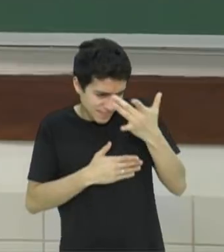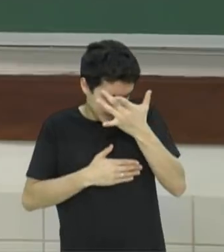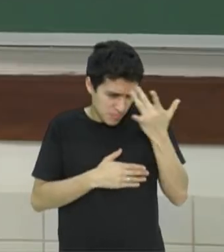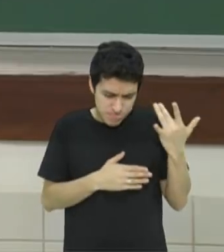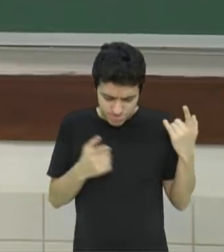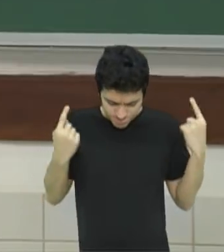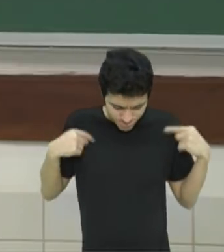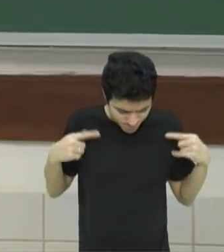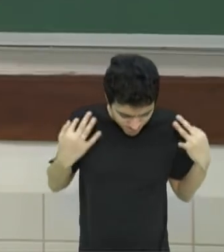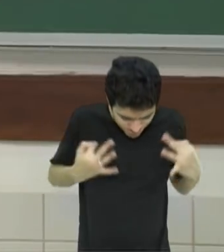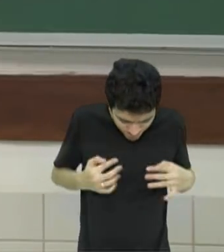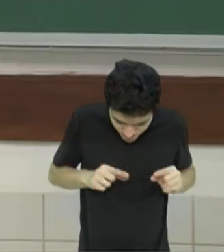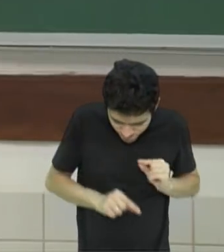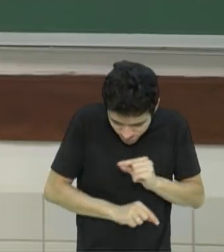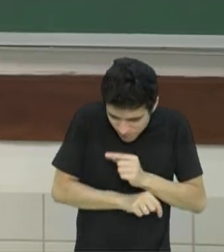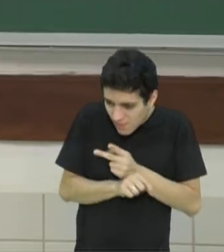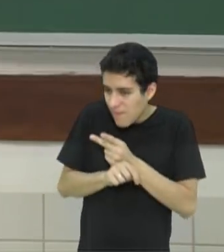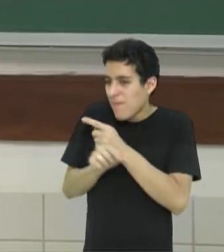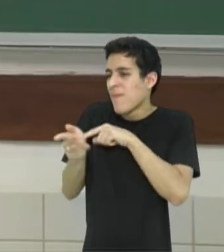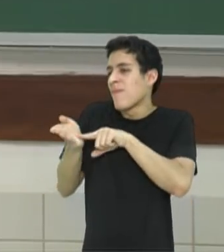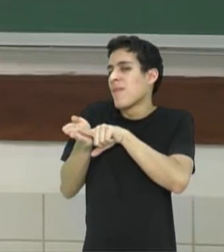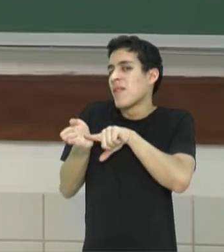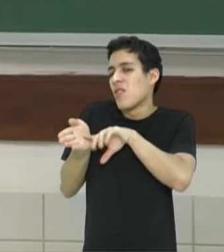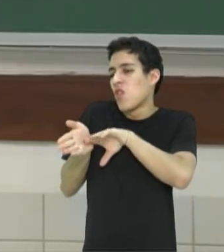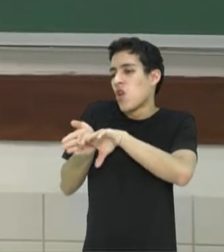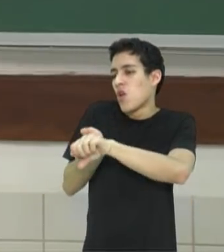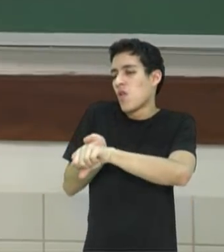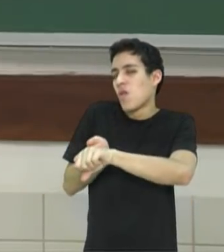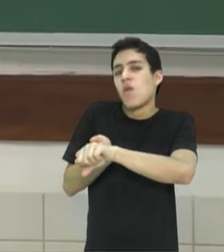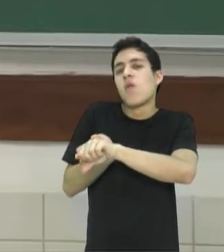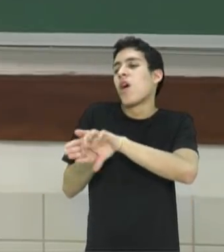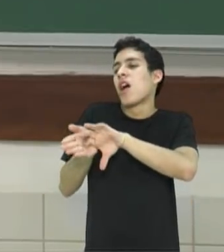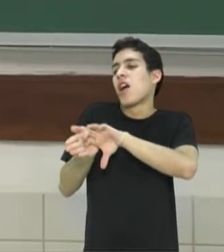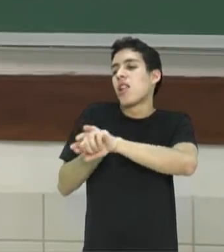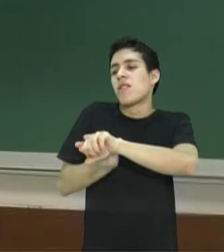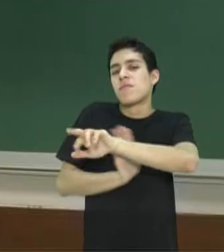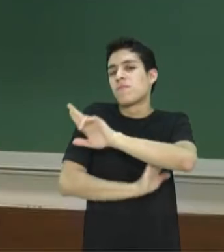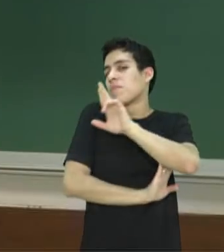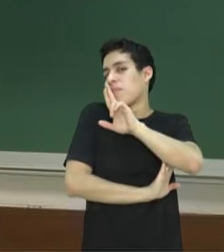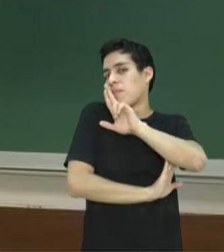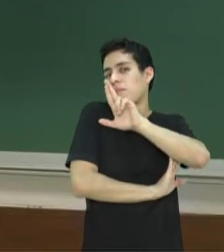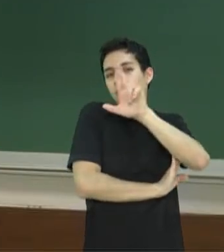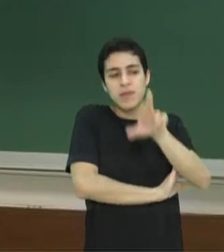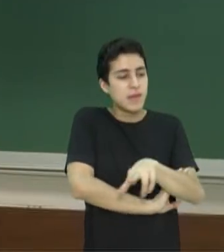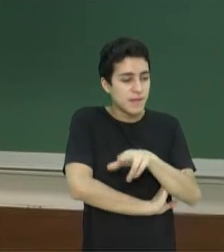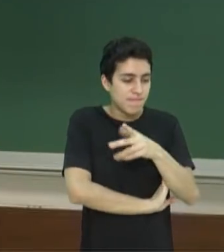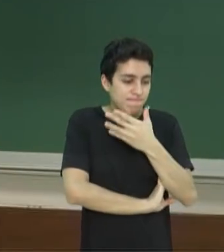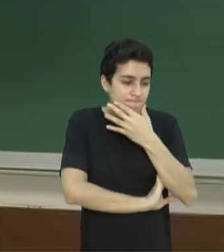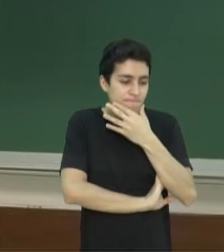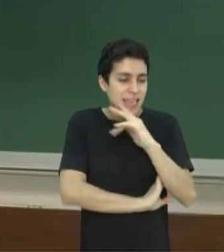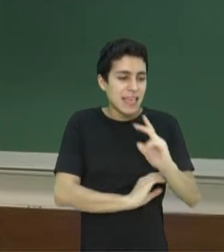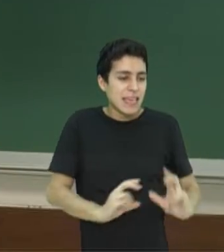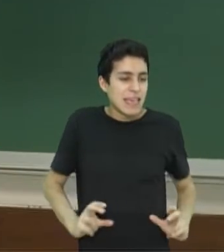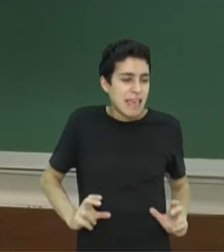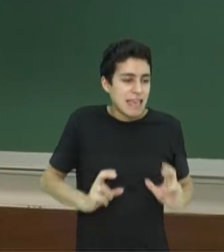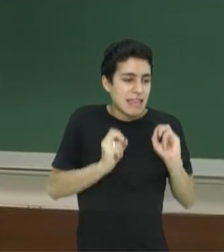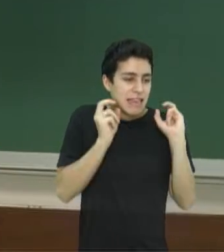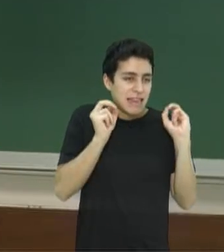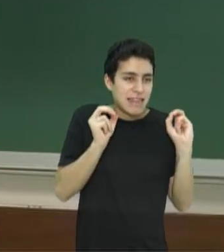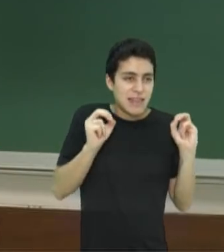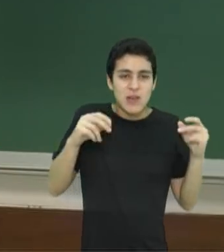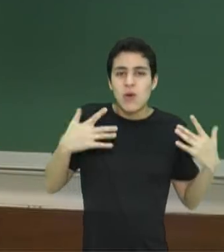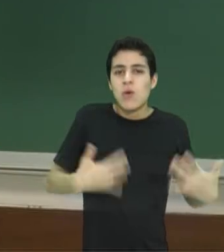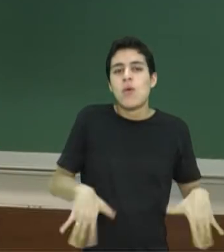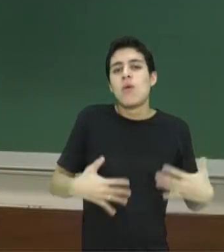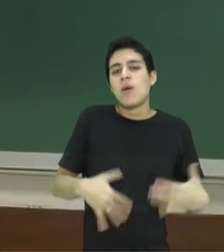qualquer dorzinha e vão lá e procuram no Google o que que é. E aí, o que que o Google respondeu para ele? Câncer. O